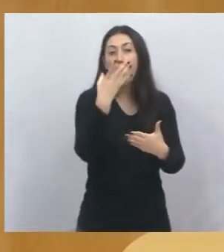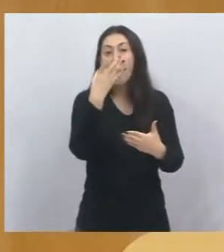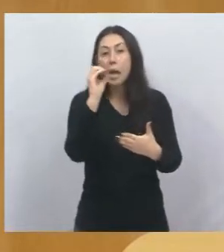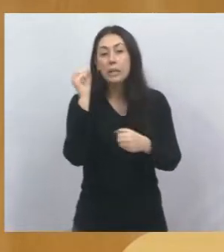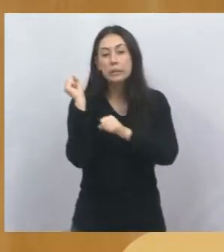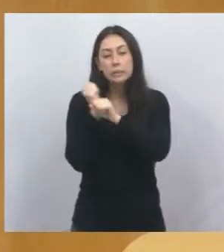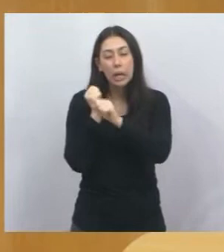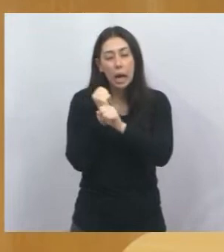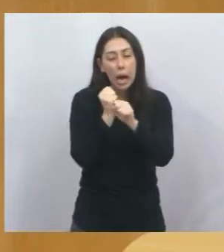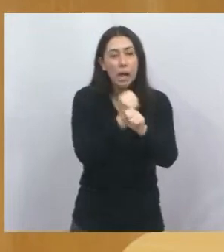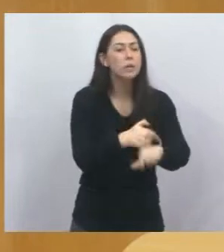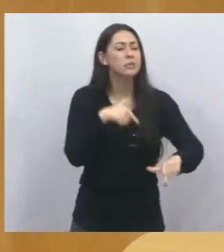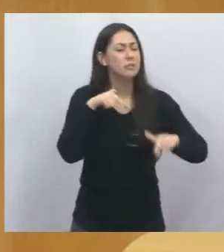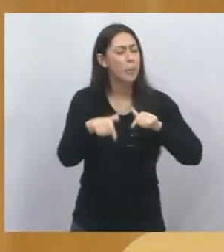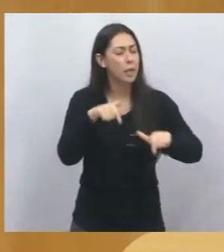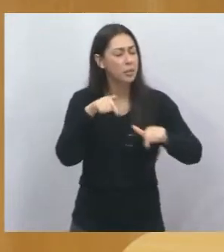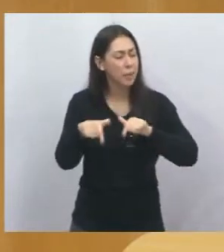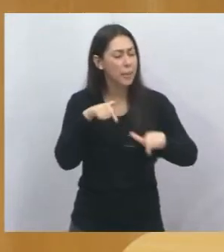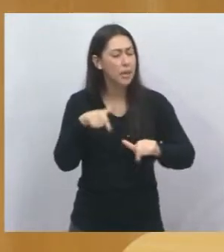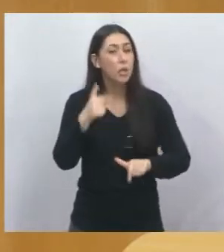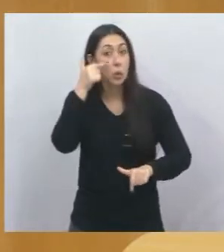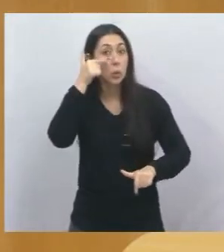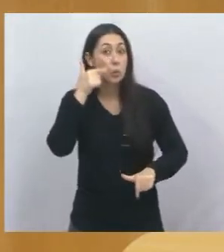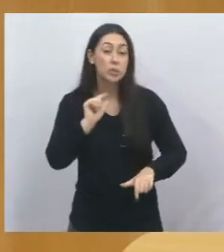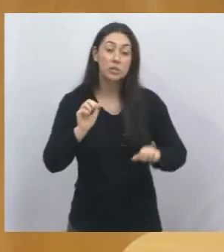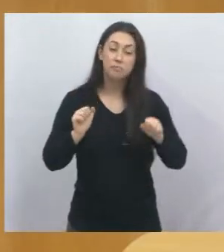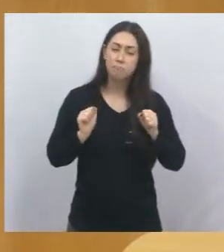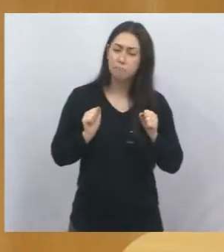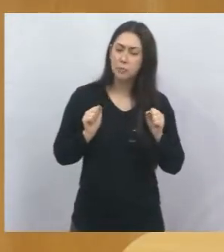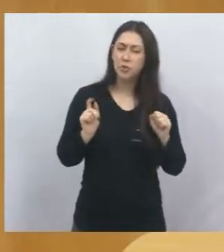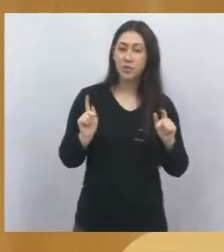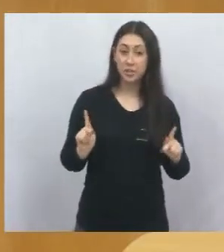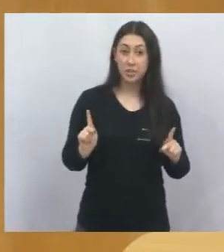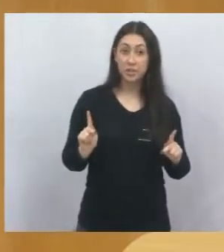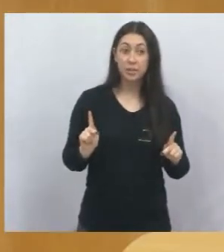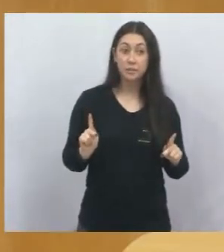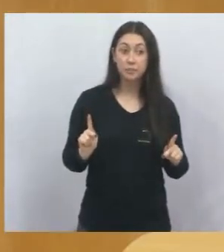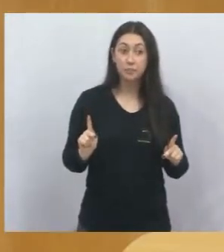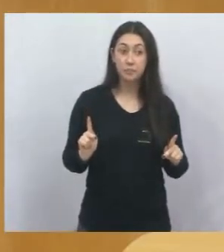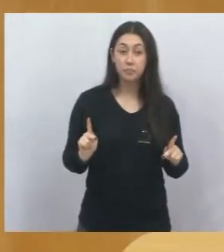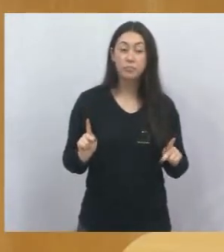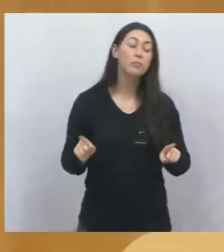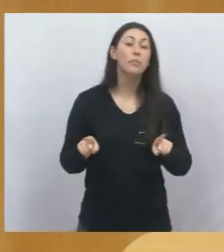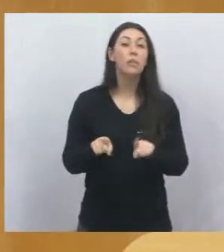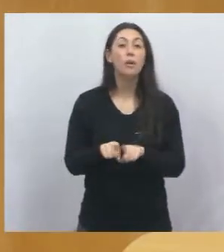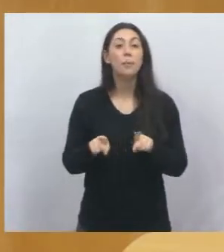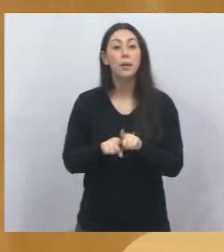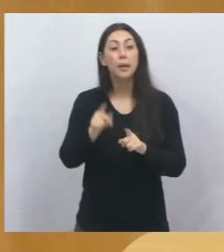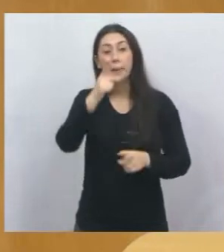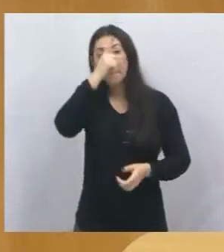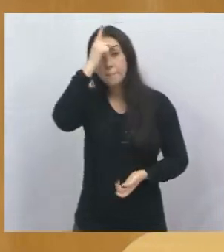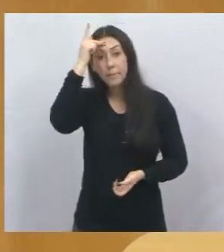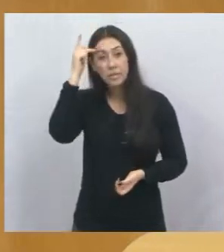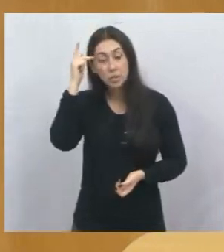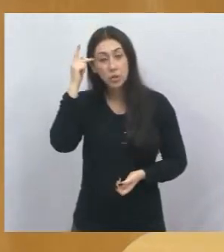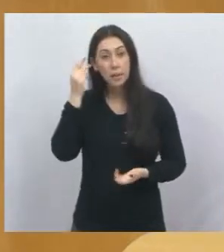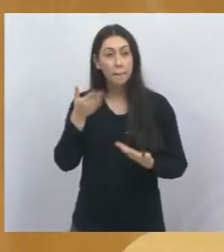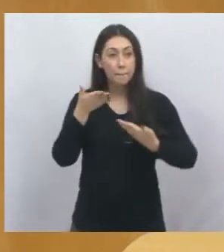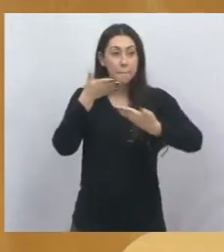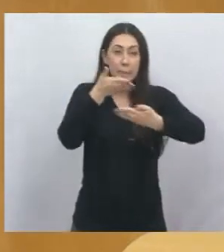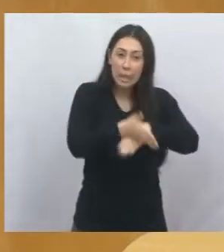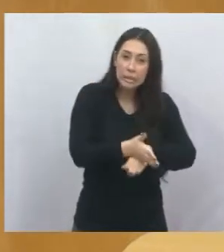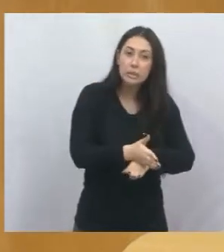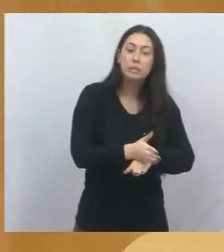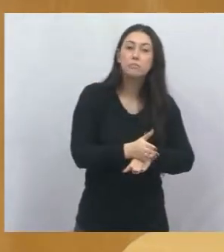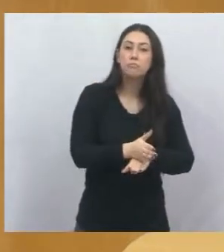anos para ter o seu benefício, e do que nós estamos falando aqui são daqueles que ingressaram na Prefeitura Municipal